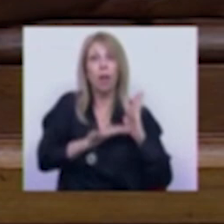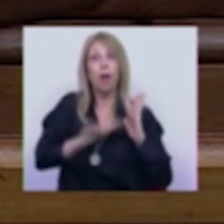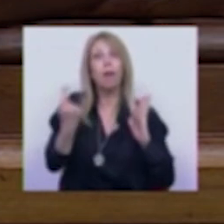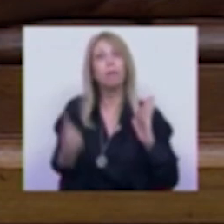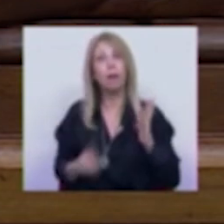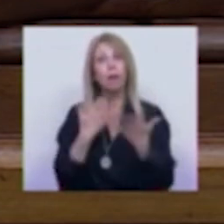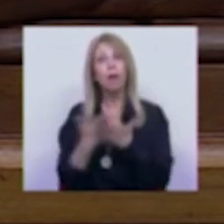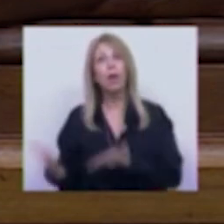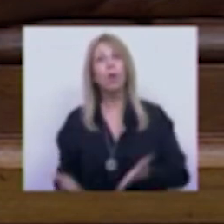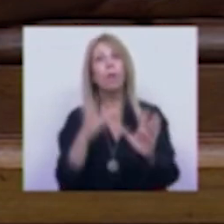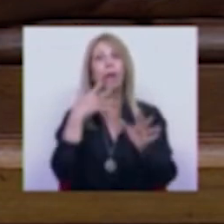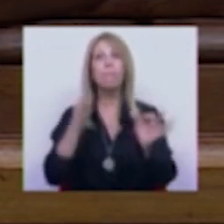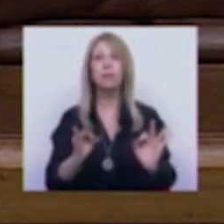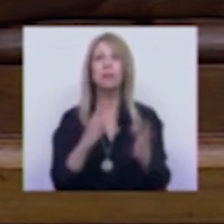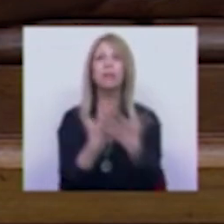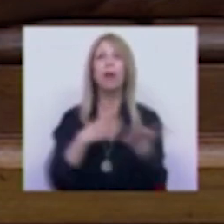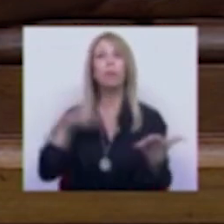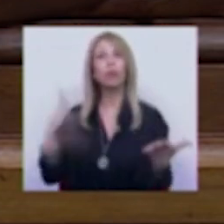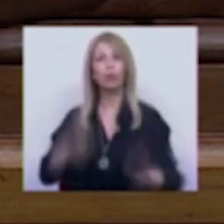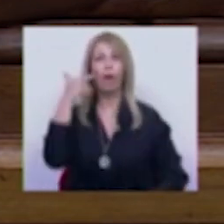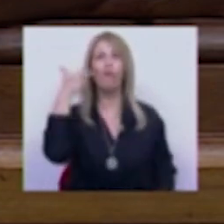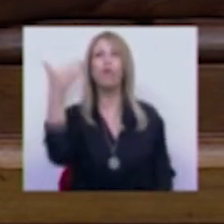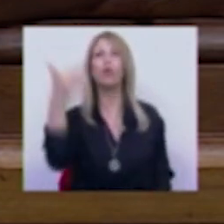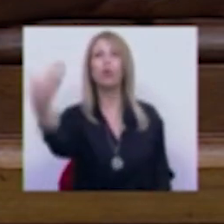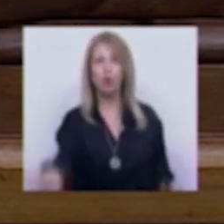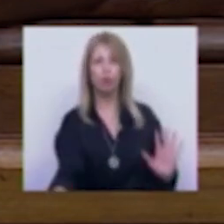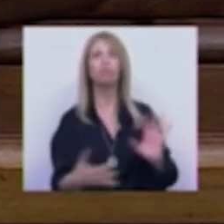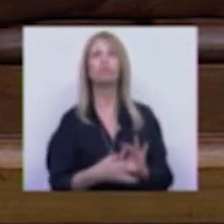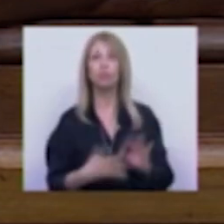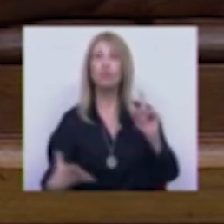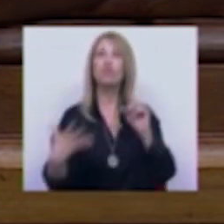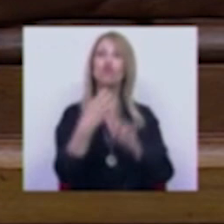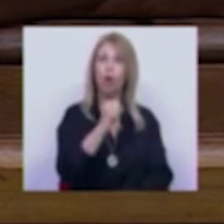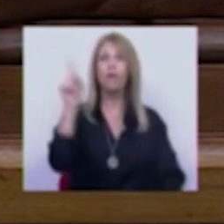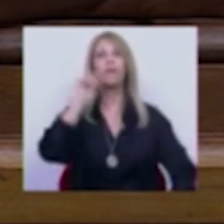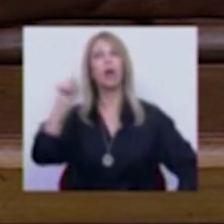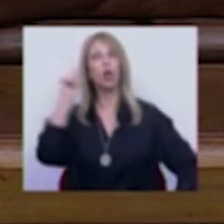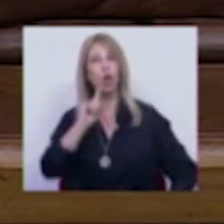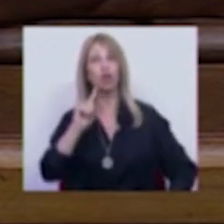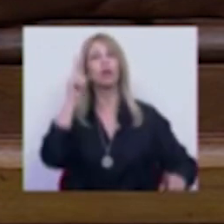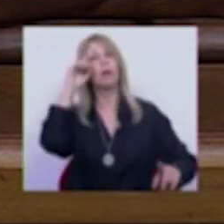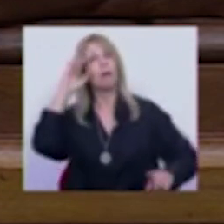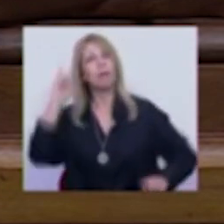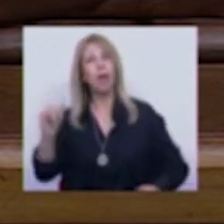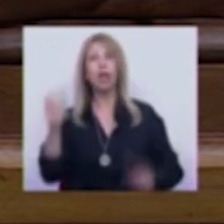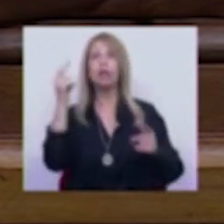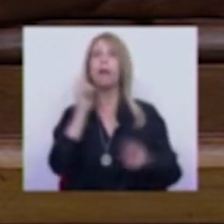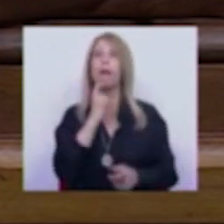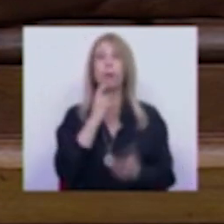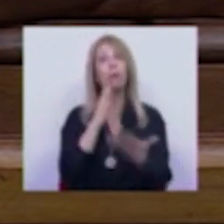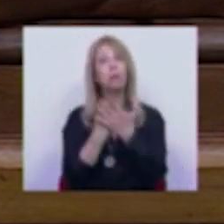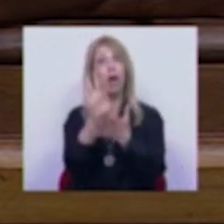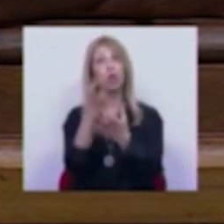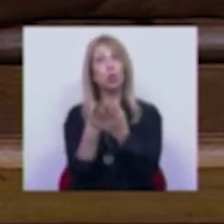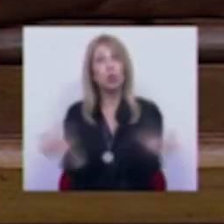constituem o rumo necessário para um Portugal com futuro. As conquistas, valores e ideais de Abril são a solução para os problemas